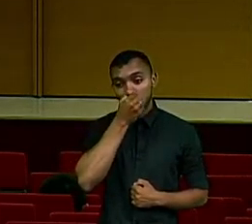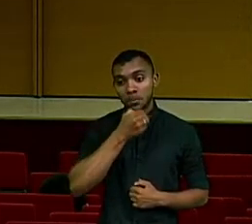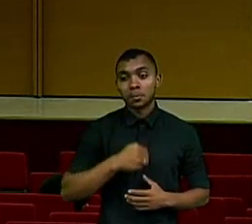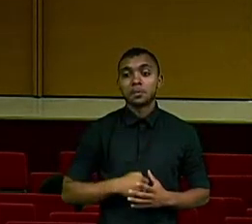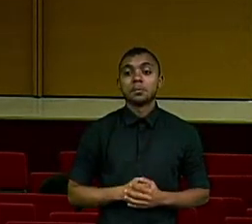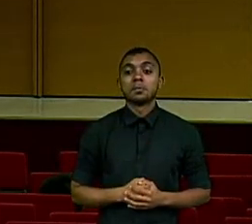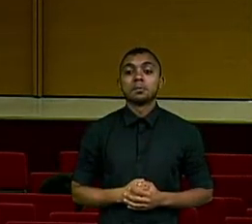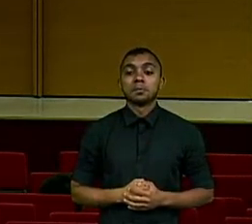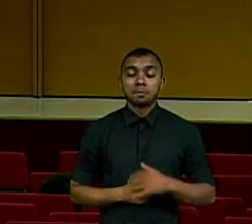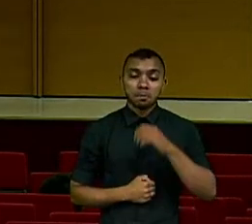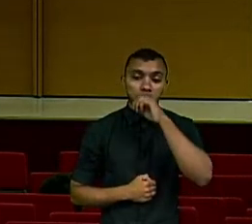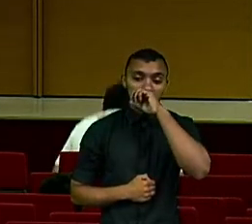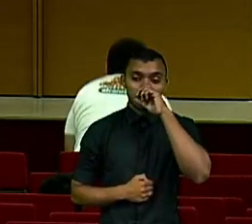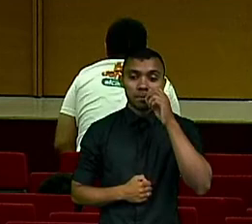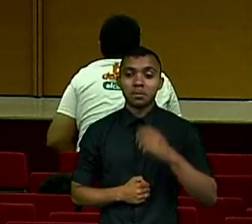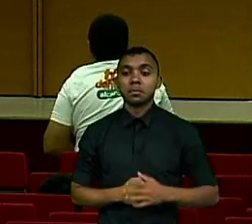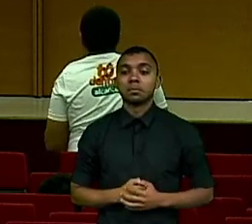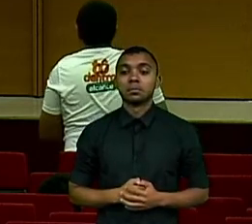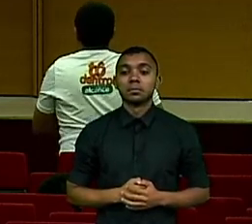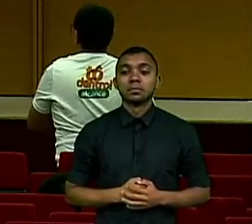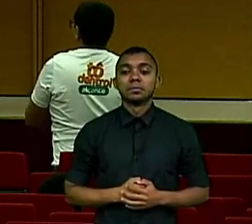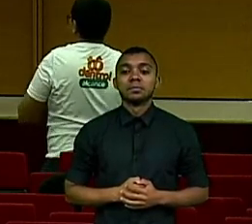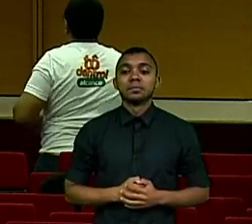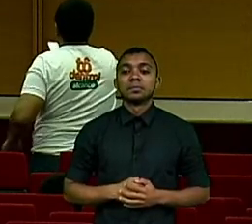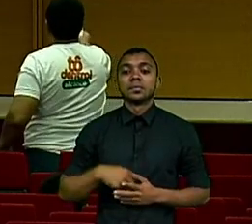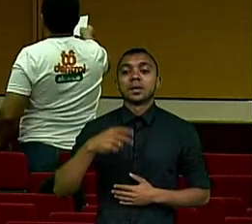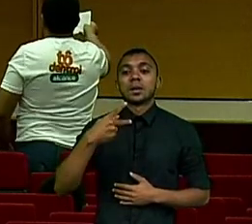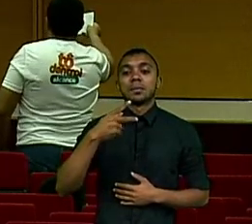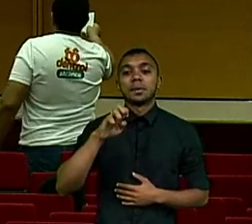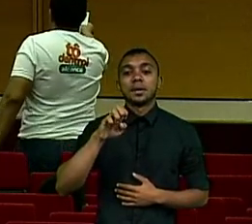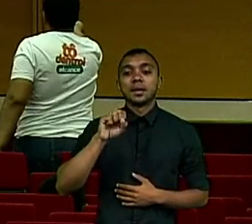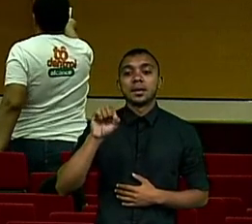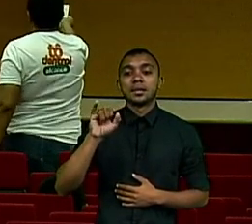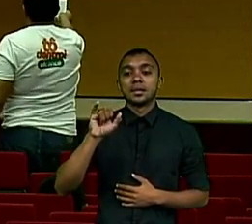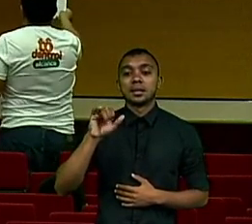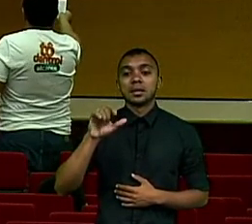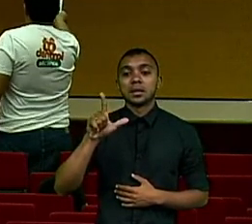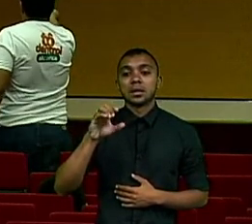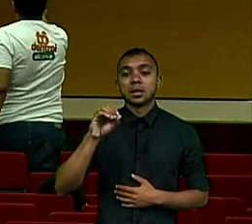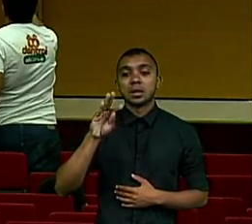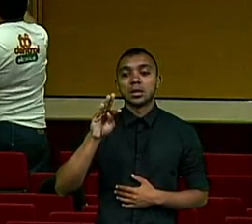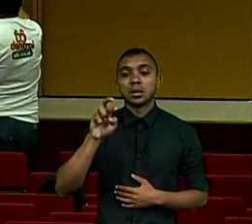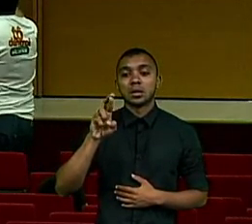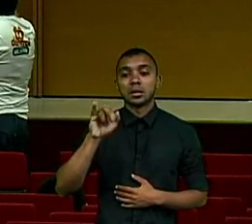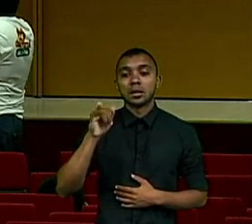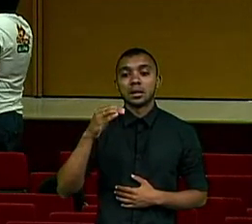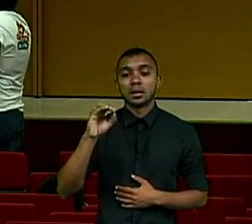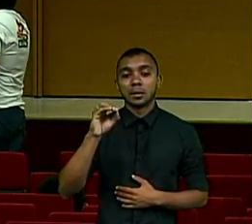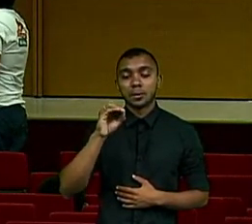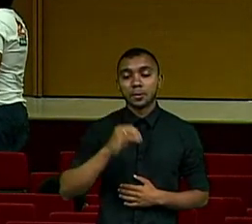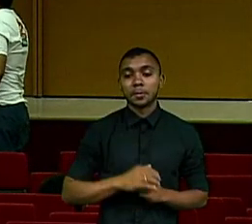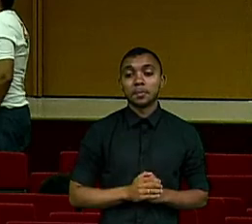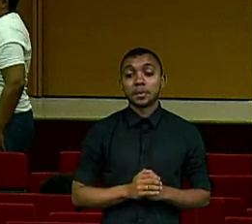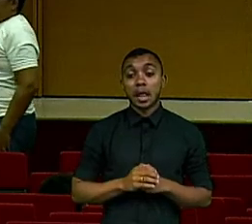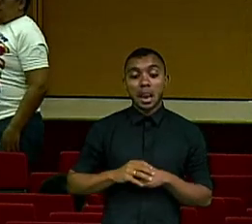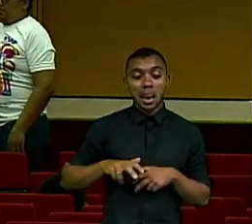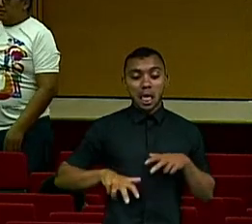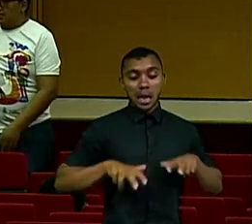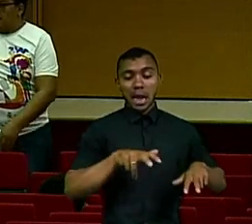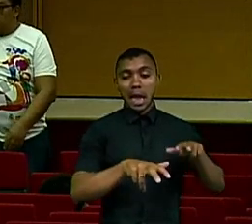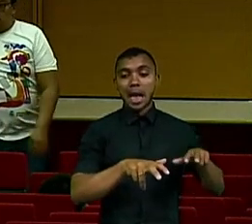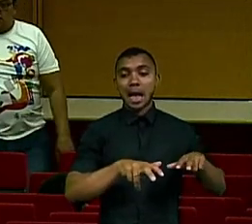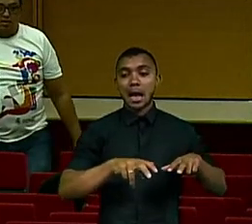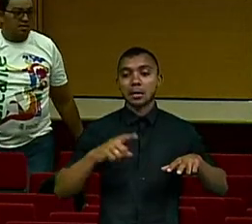meu termo é lagarto o lagarto é peciloterno porque ele precisa de